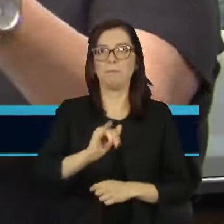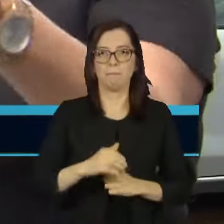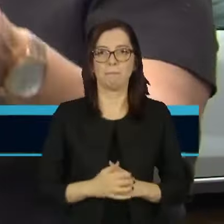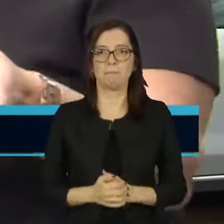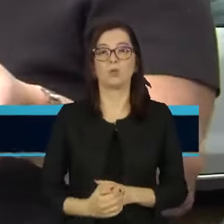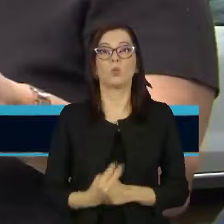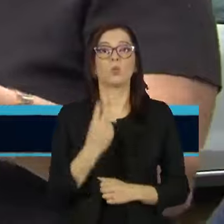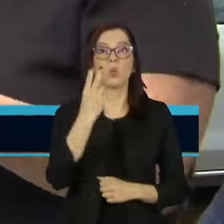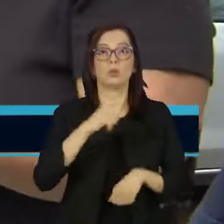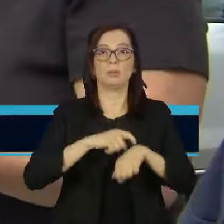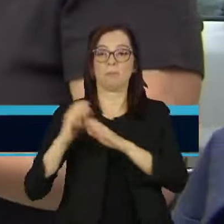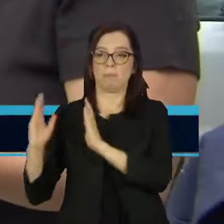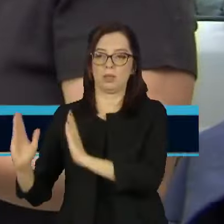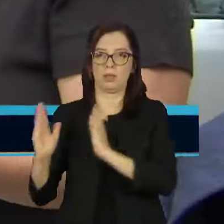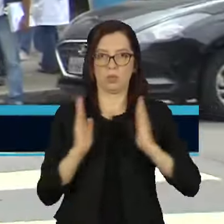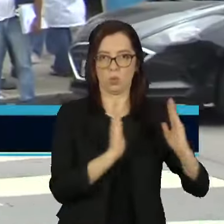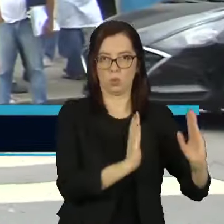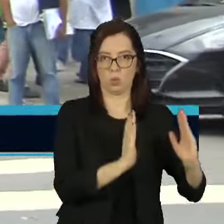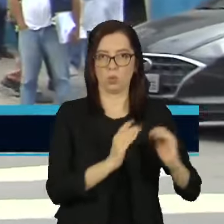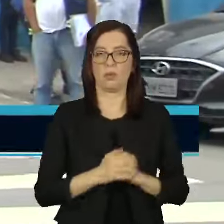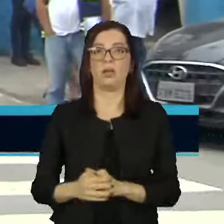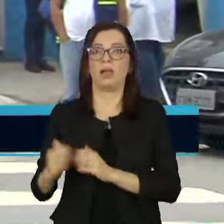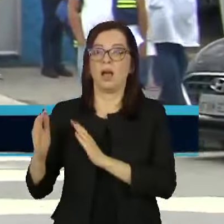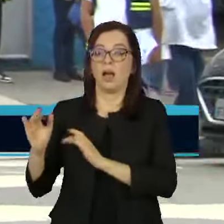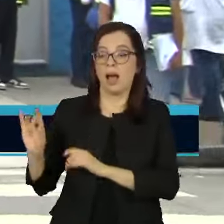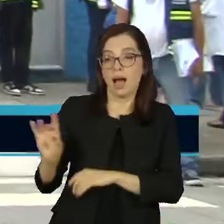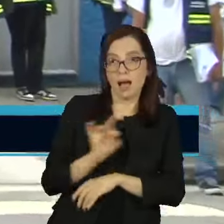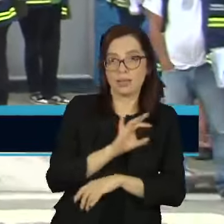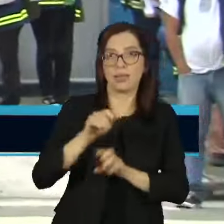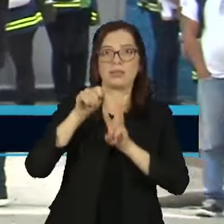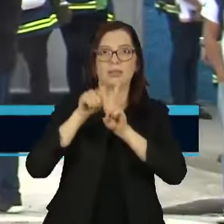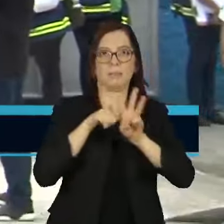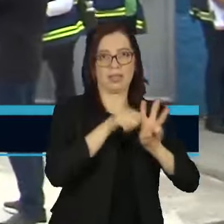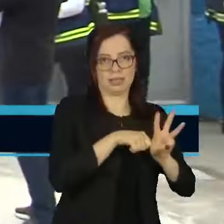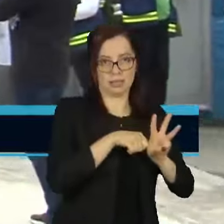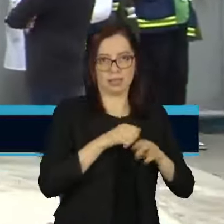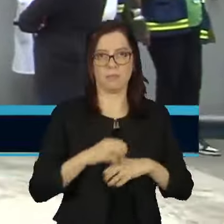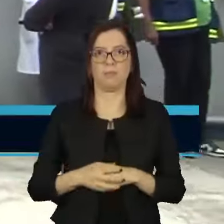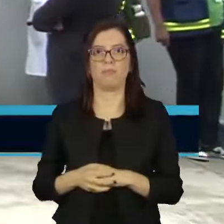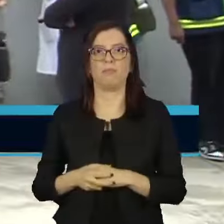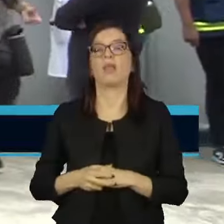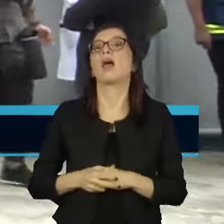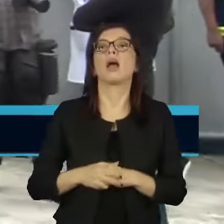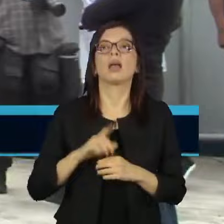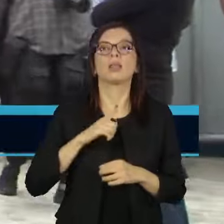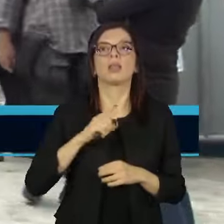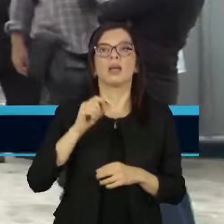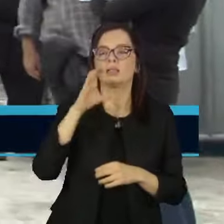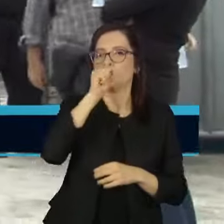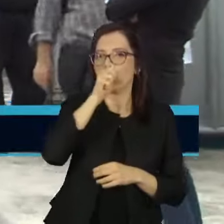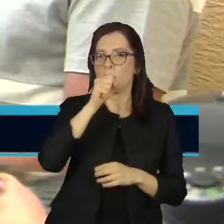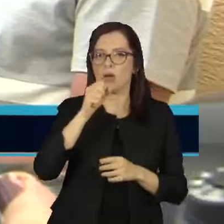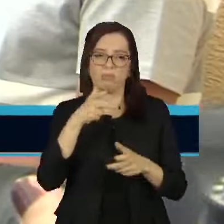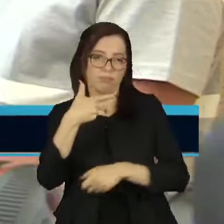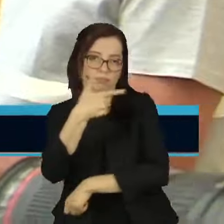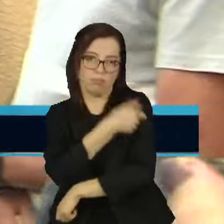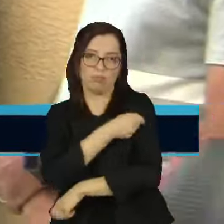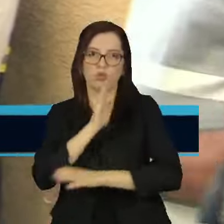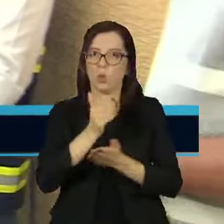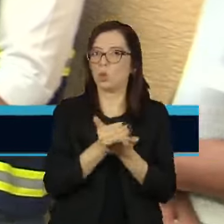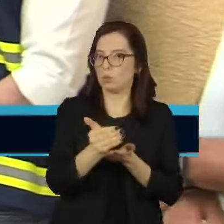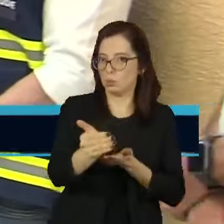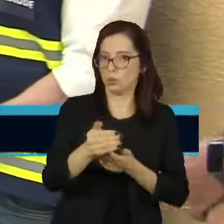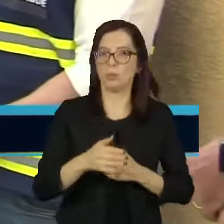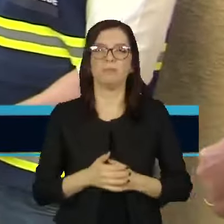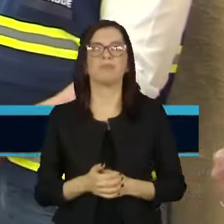sábado, foram realizadas ações de combate à dengue em vários estados e municípios. Na maior cidade do país, as 471